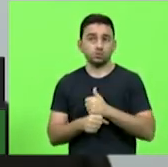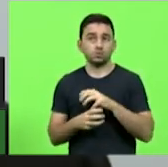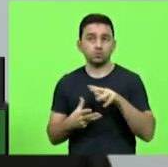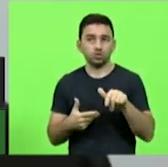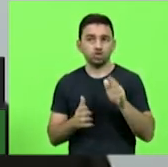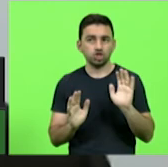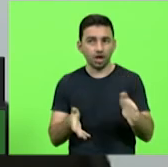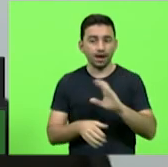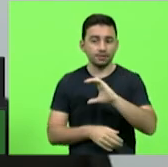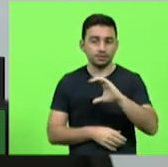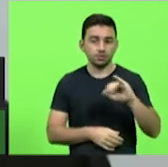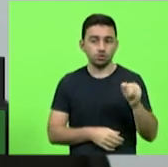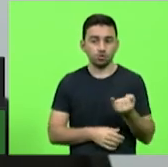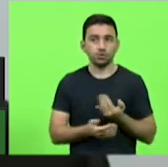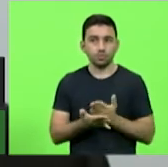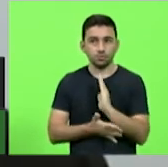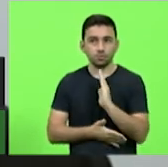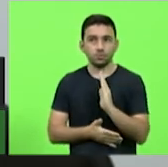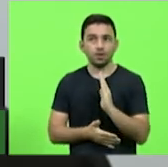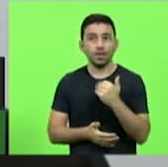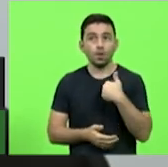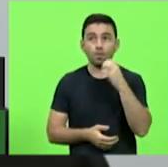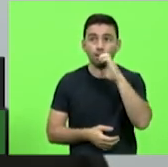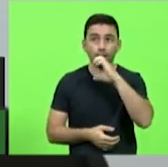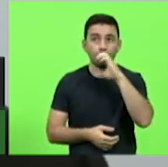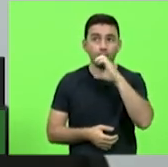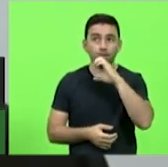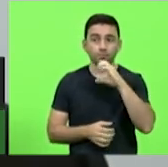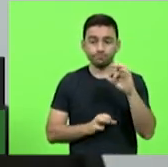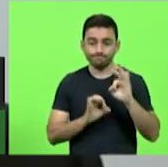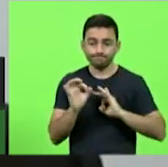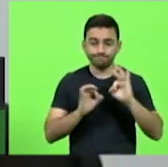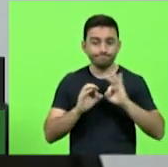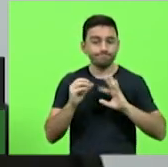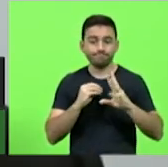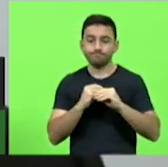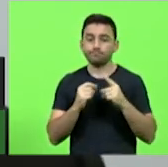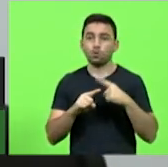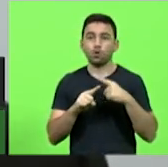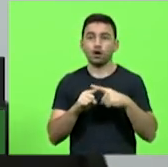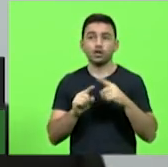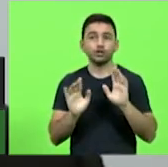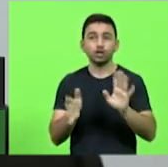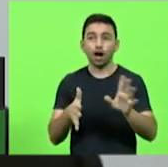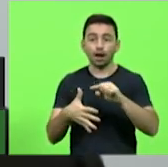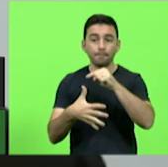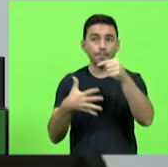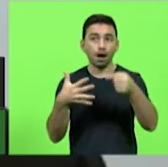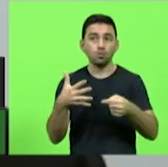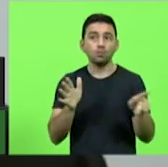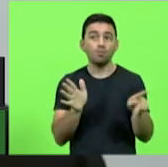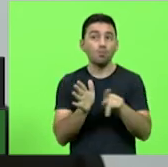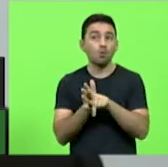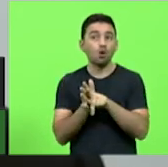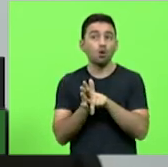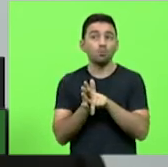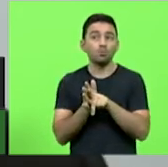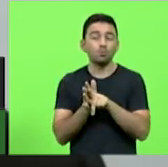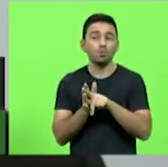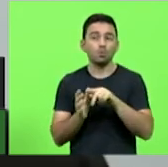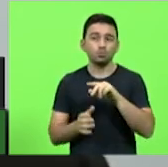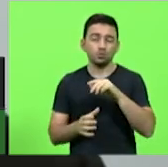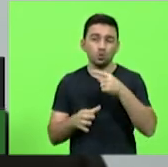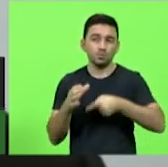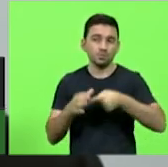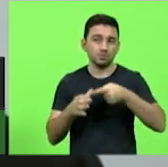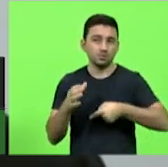pela CCJ, eu, de forma muito rápida, tive que fazer a emenda porque já estava na pauta da Comissão de Finanças. Então, a gente precisa